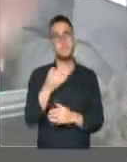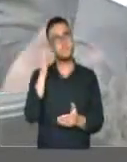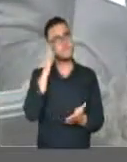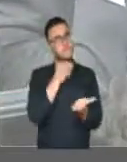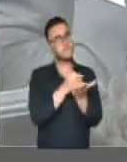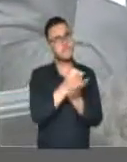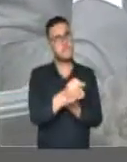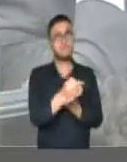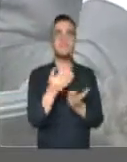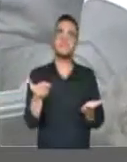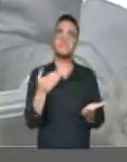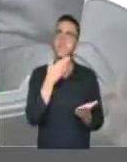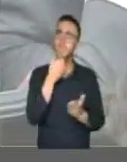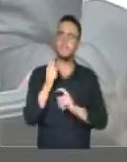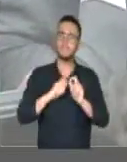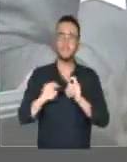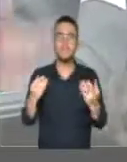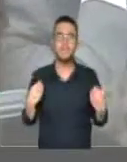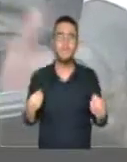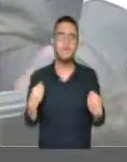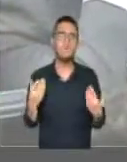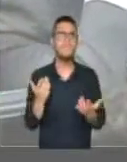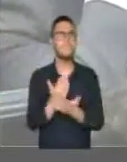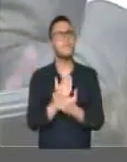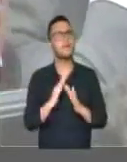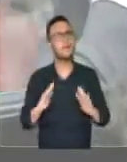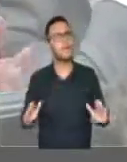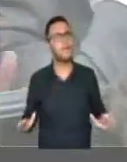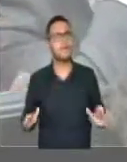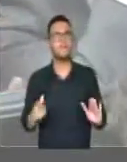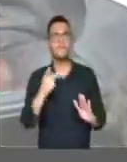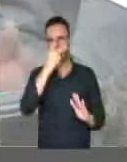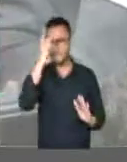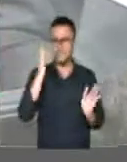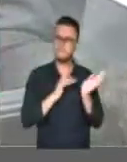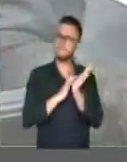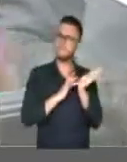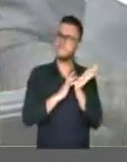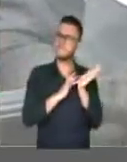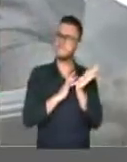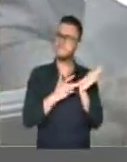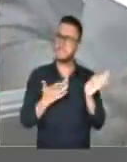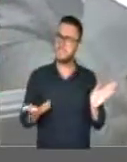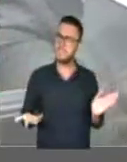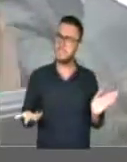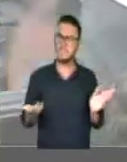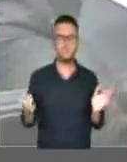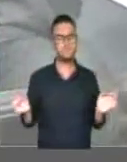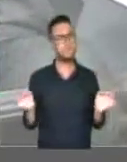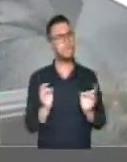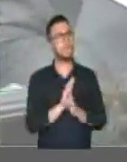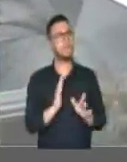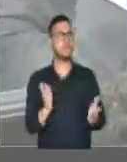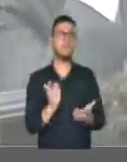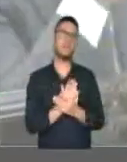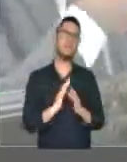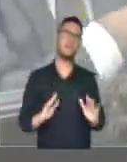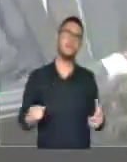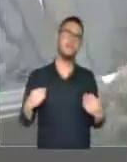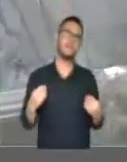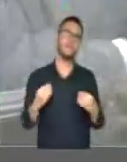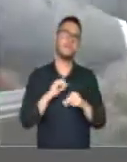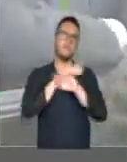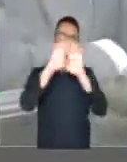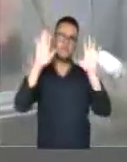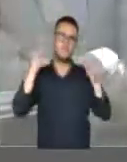empreendedor. Chega de hipocrisia. Cinismo não combina com um mínimo de transparência na